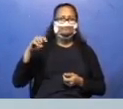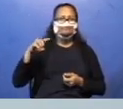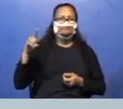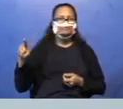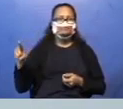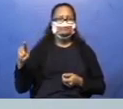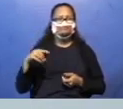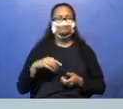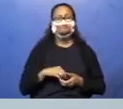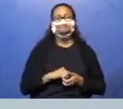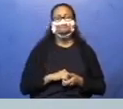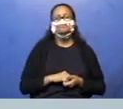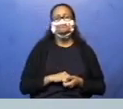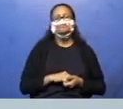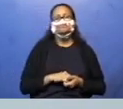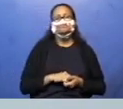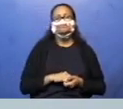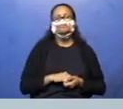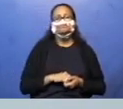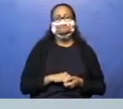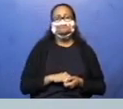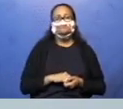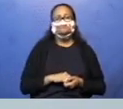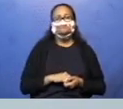pão na mão.